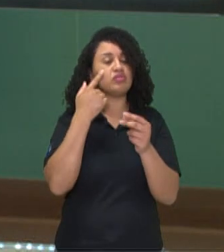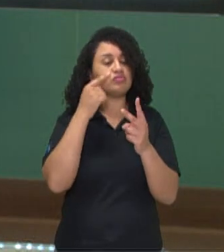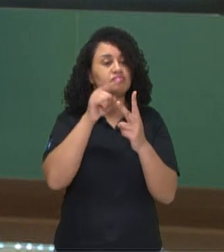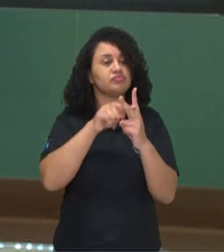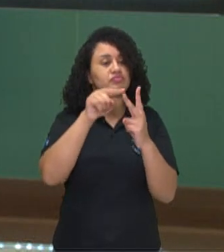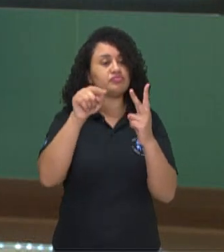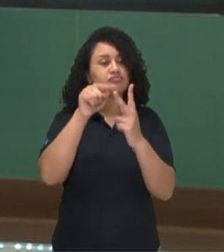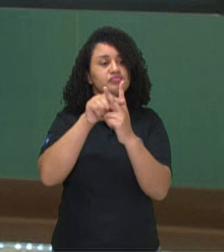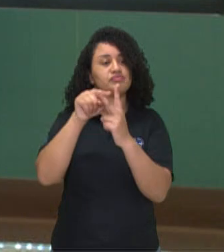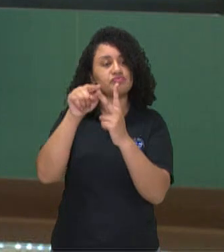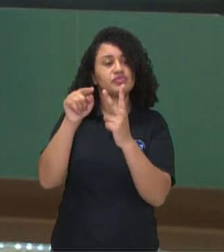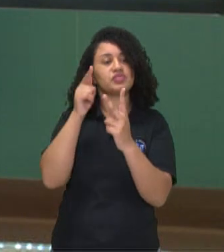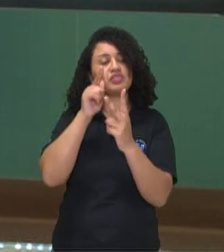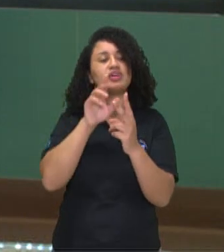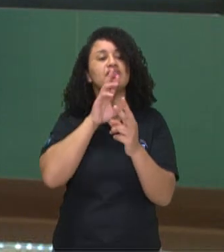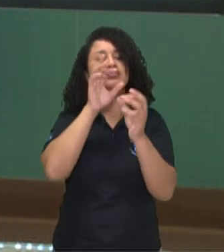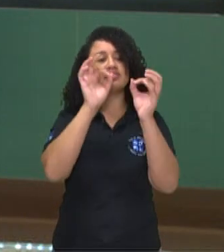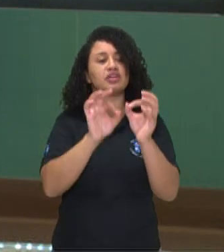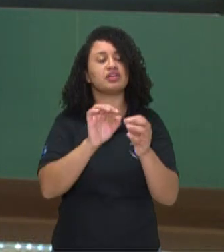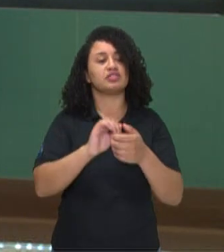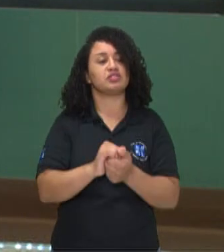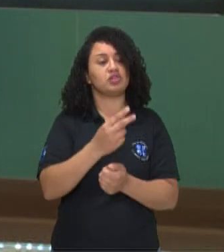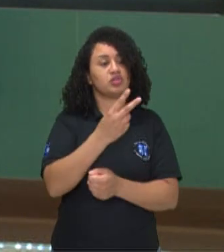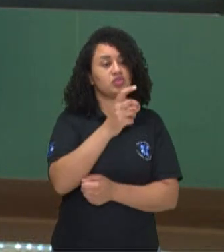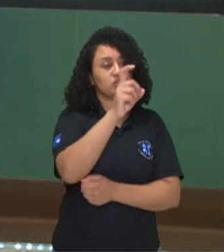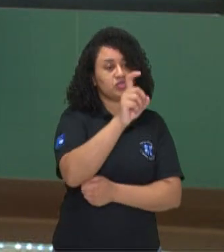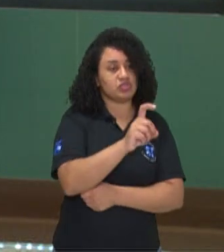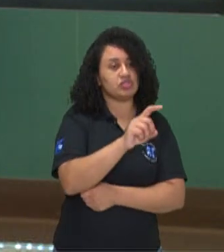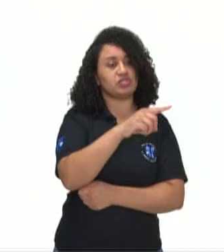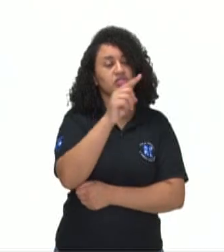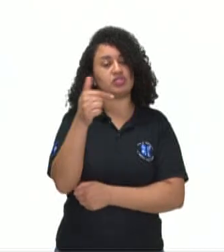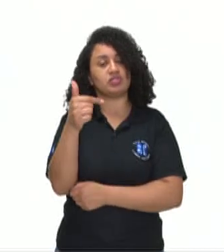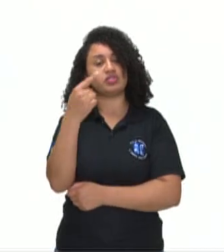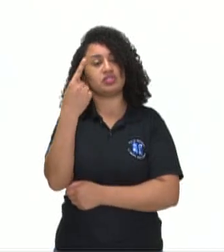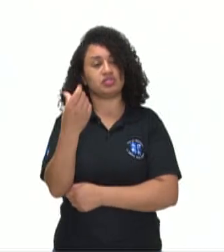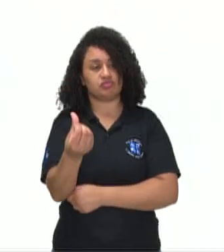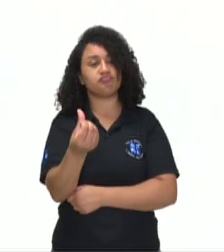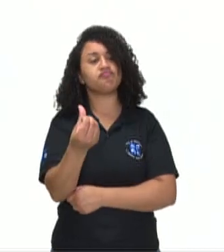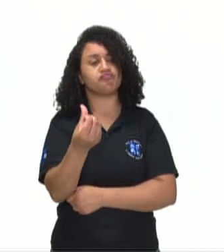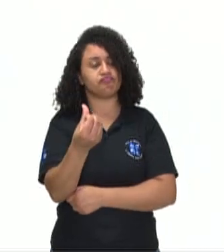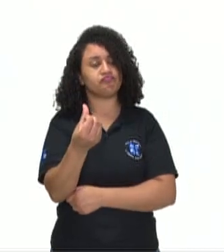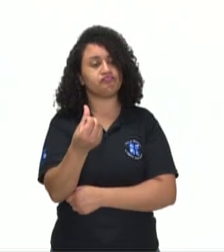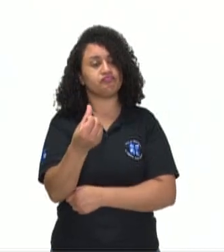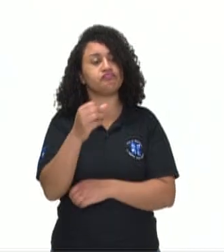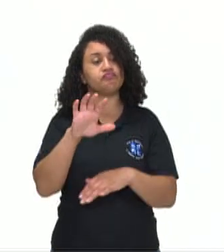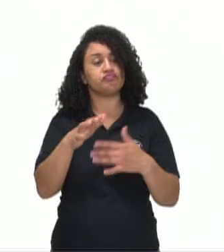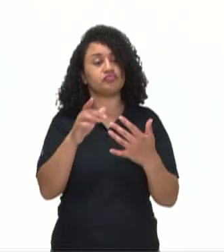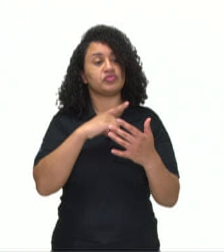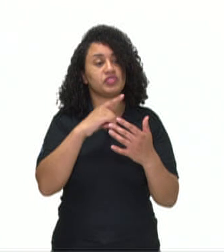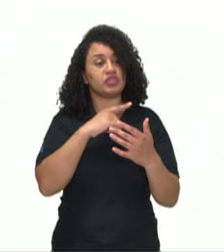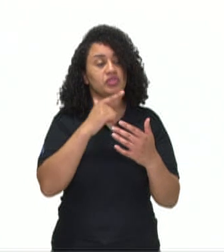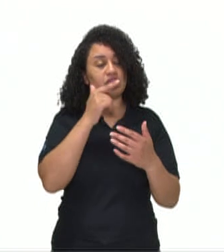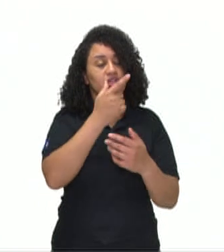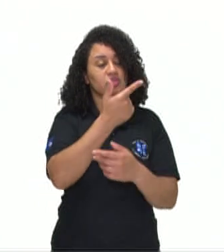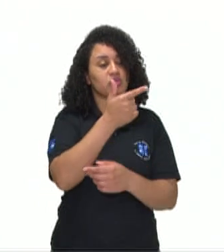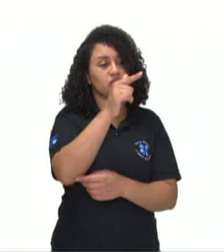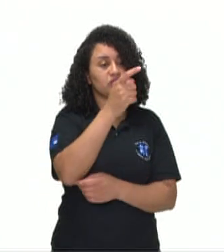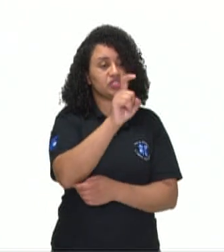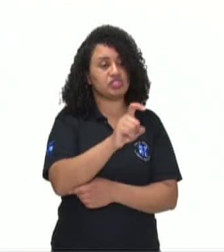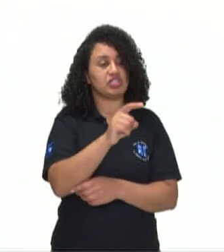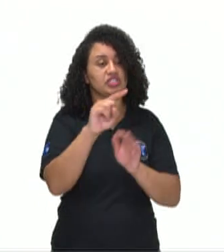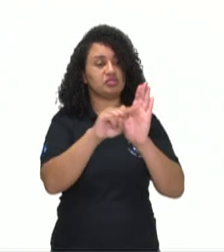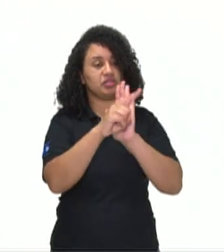cada um deles. Dá certinho, ó. A raiz quadrada do primeiro é 2x, do segundo é 16. Então, você escreve ó, a raiz quadrada do primeiro